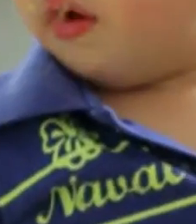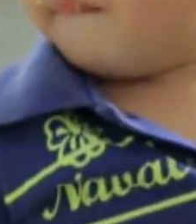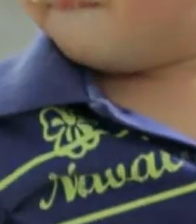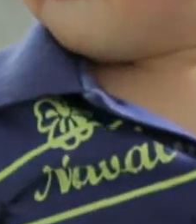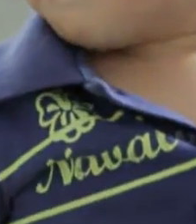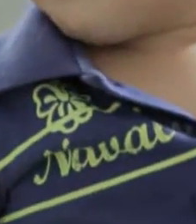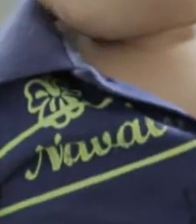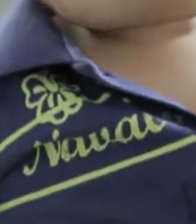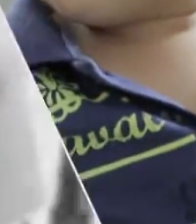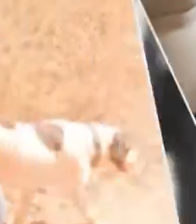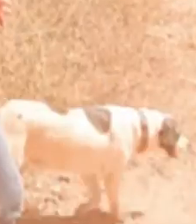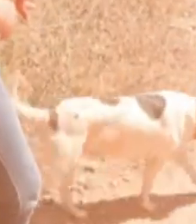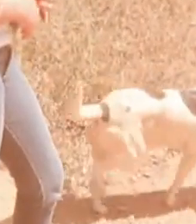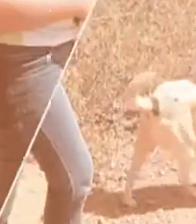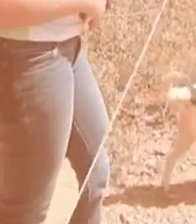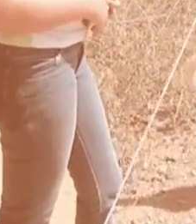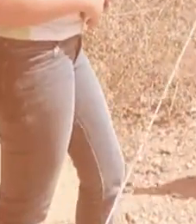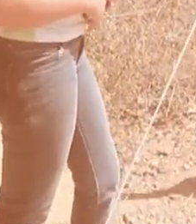Música